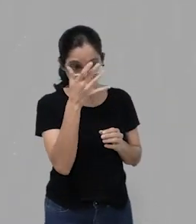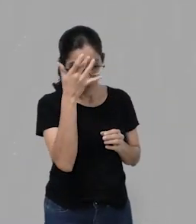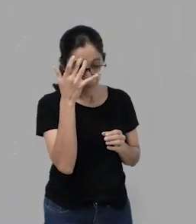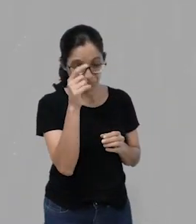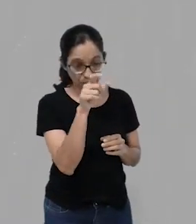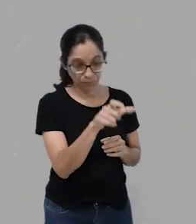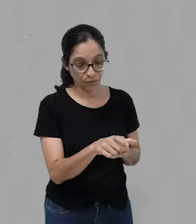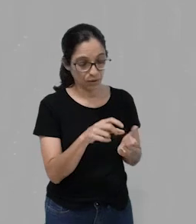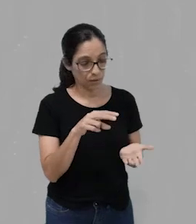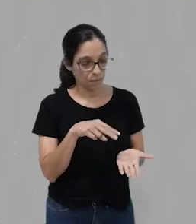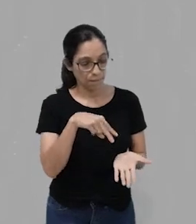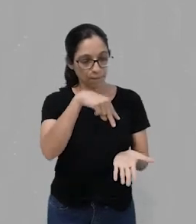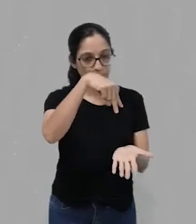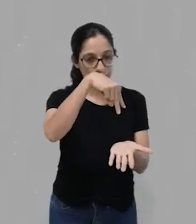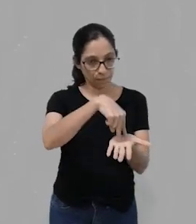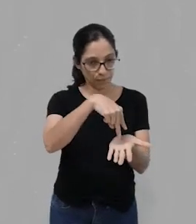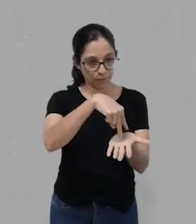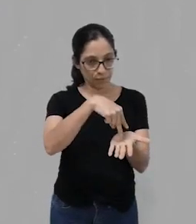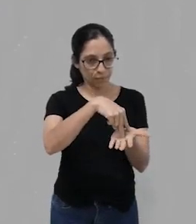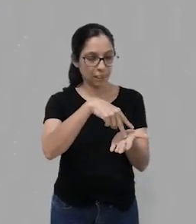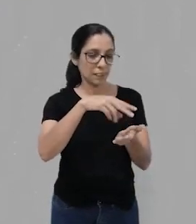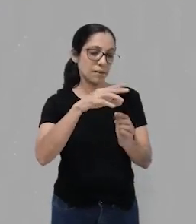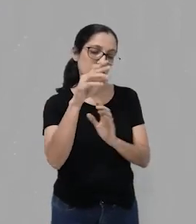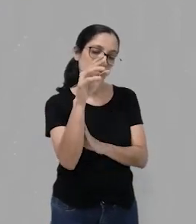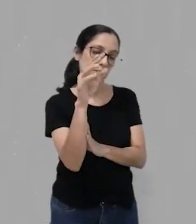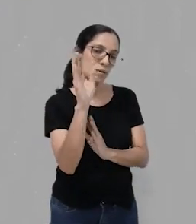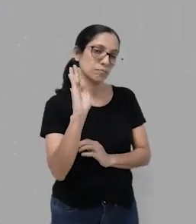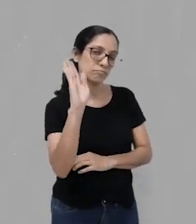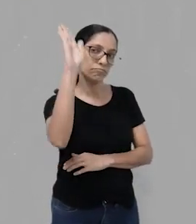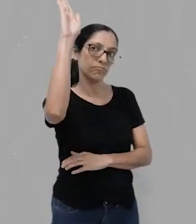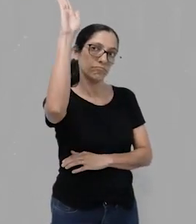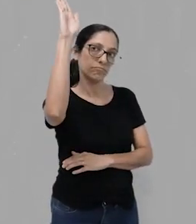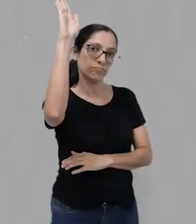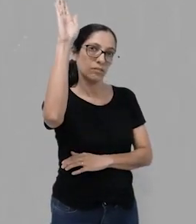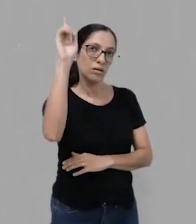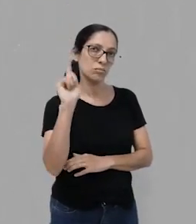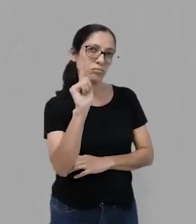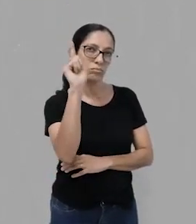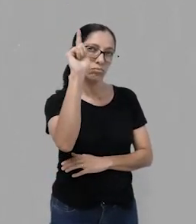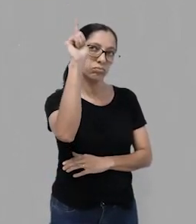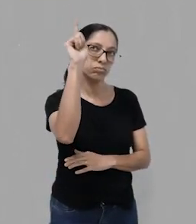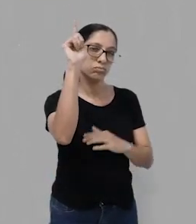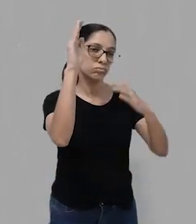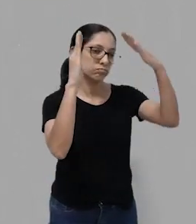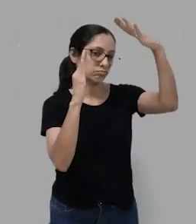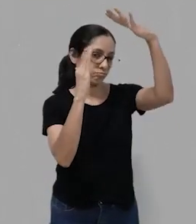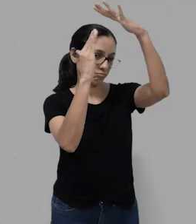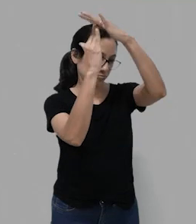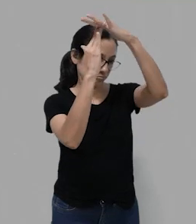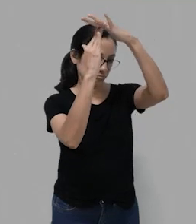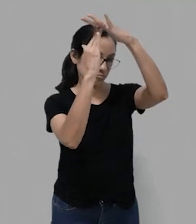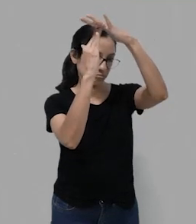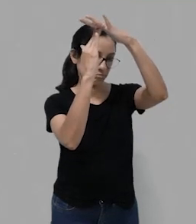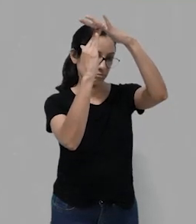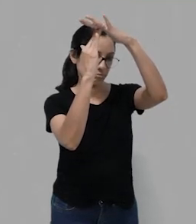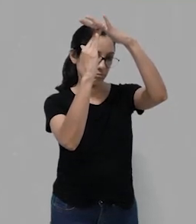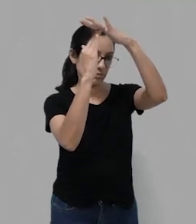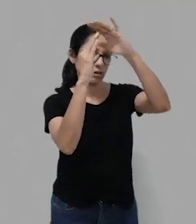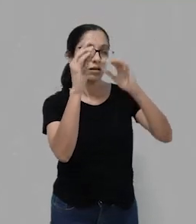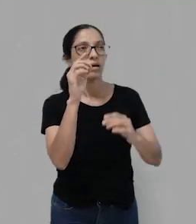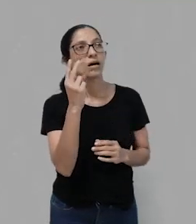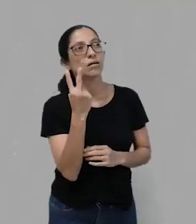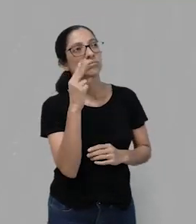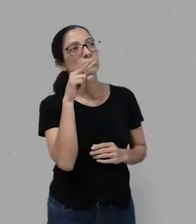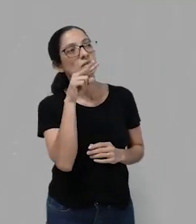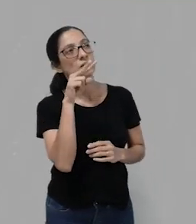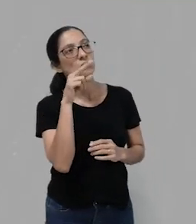os pés no chão, eleve esse braço, toque o mais alto que ele puder. Ali nós já temos uma referência da envergadura